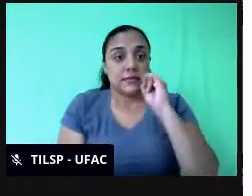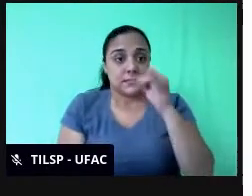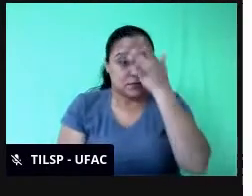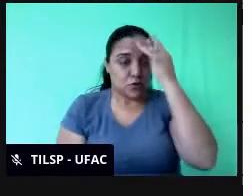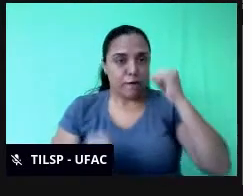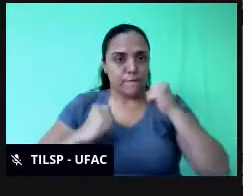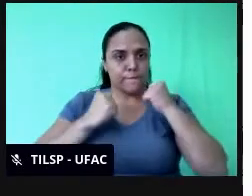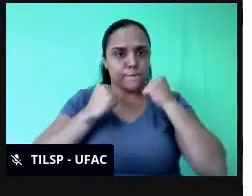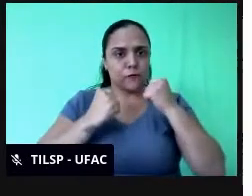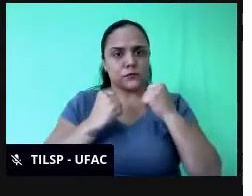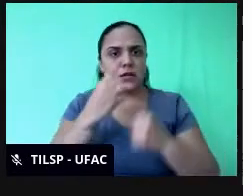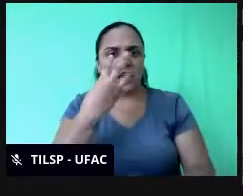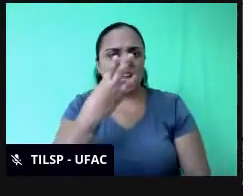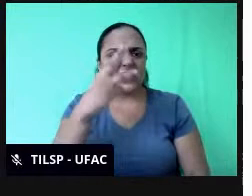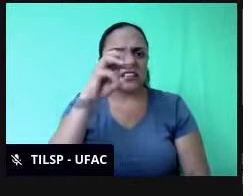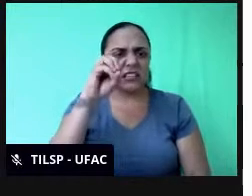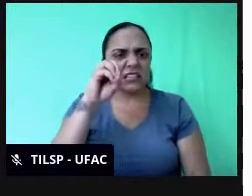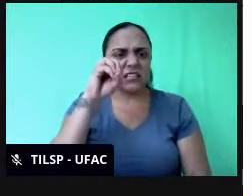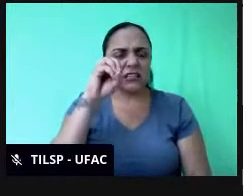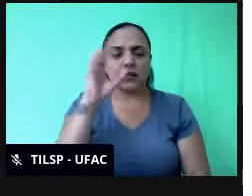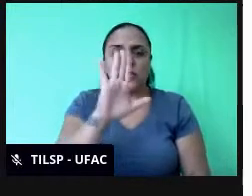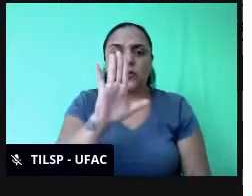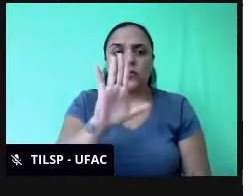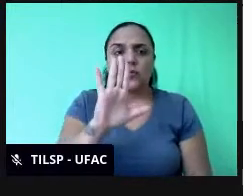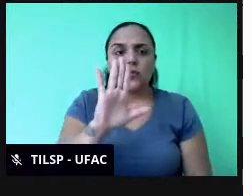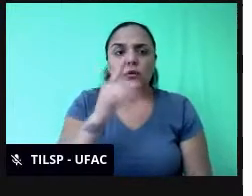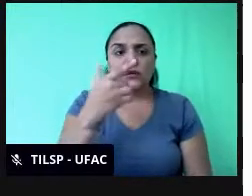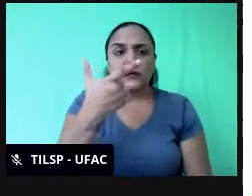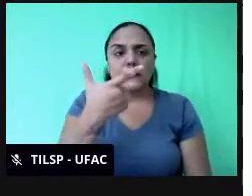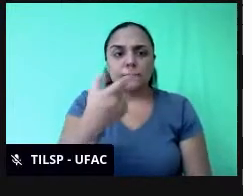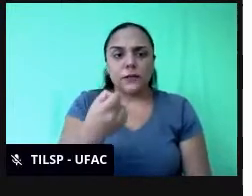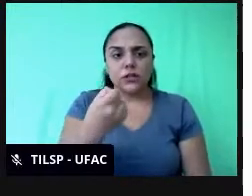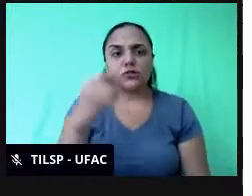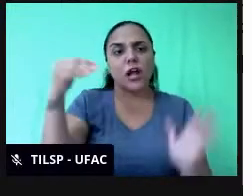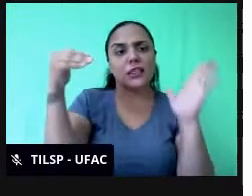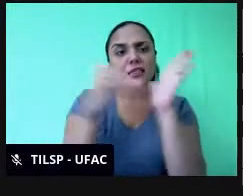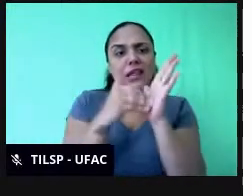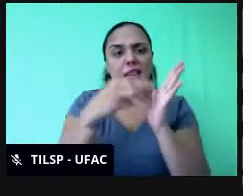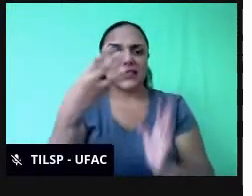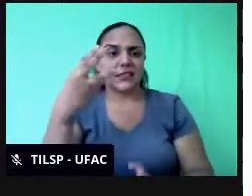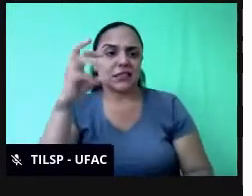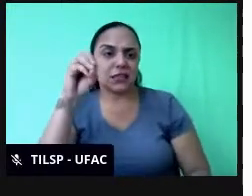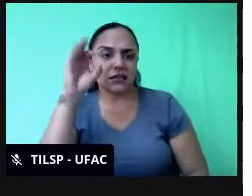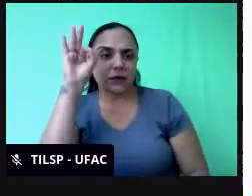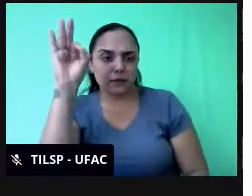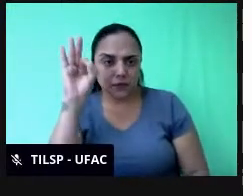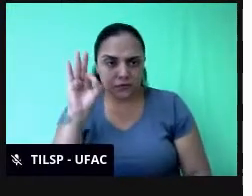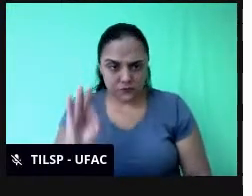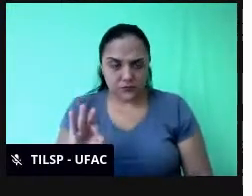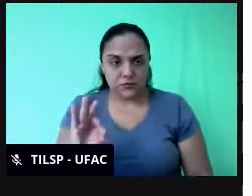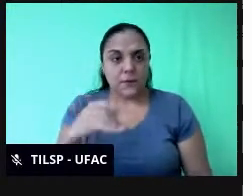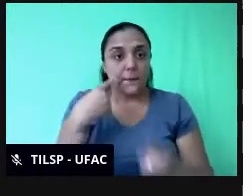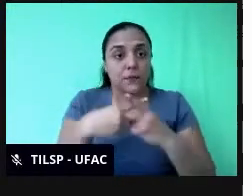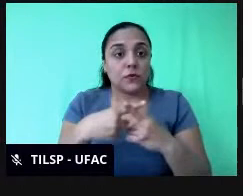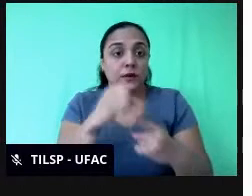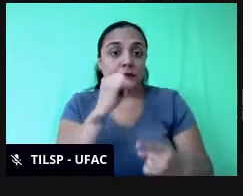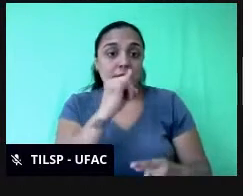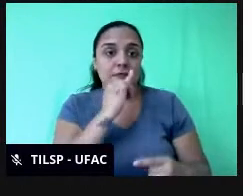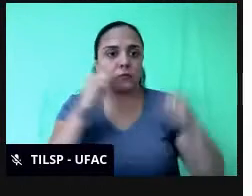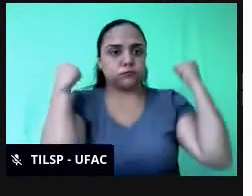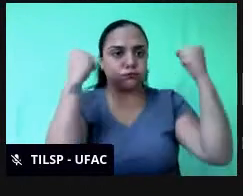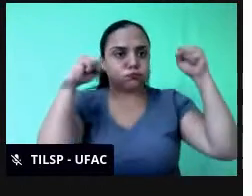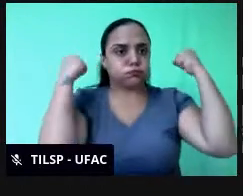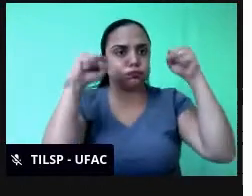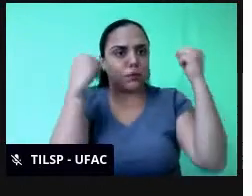de 20% a 30% do total do VCT, né, do total de energia diário. Mas eu trago